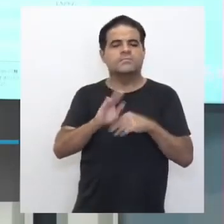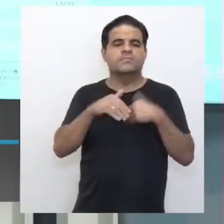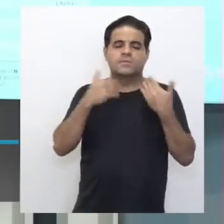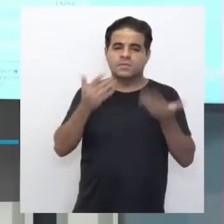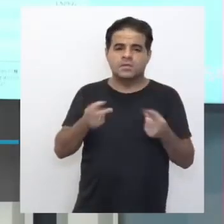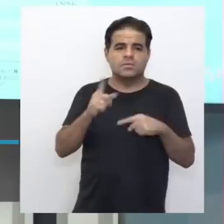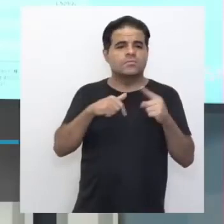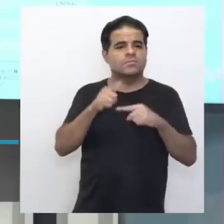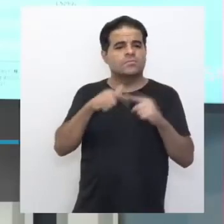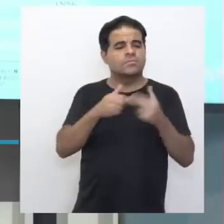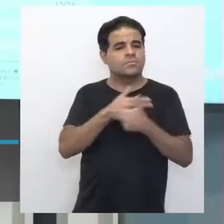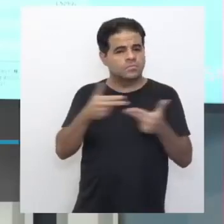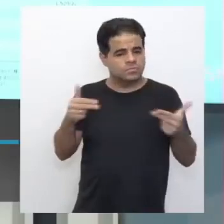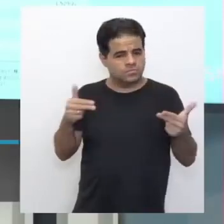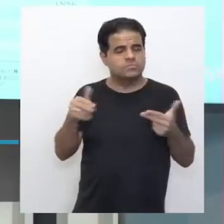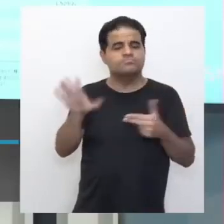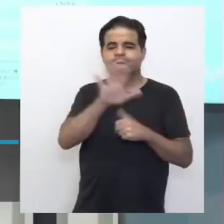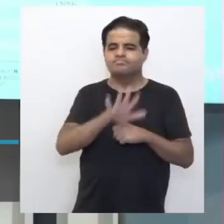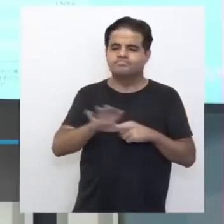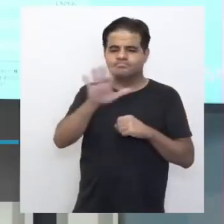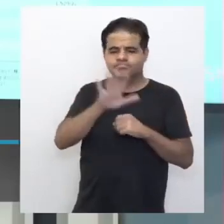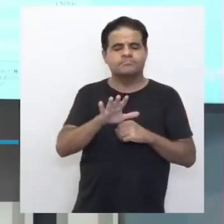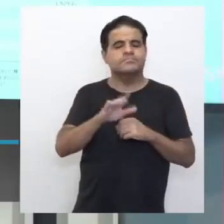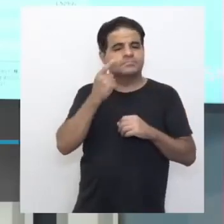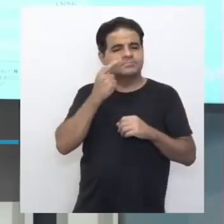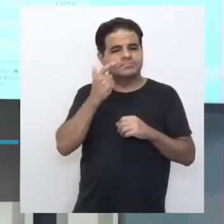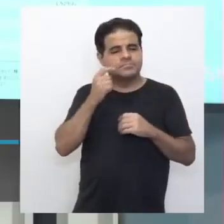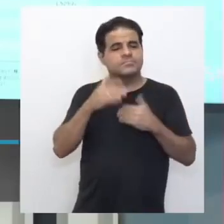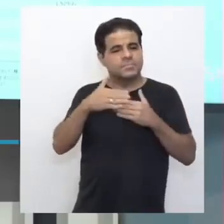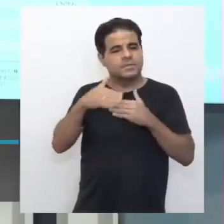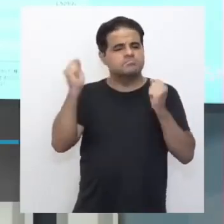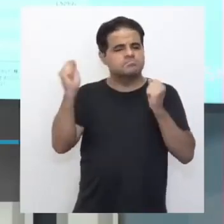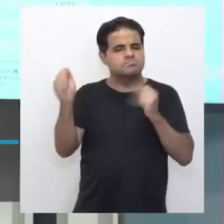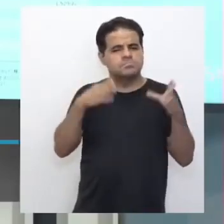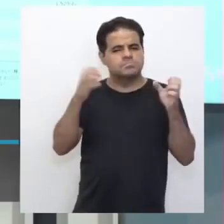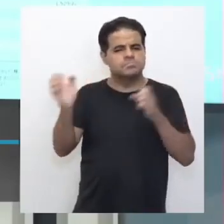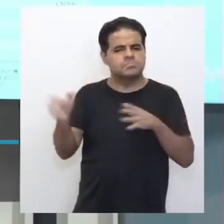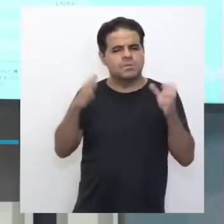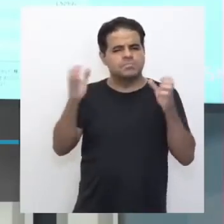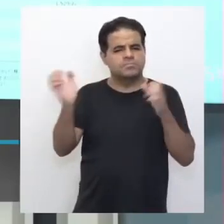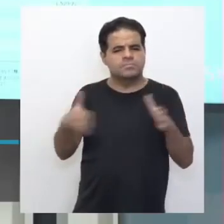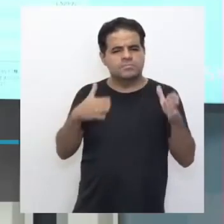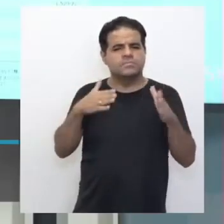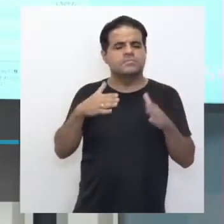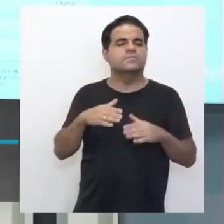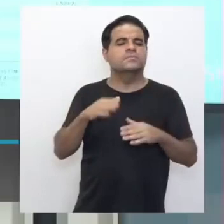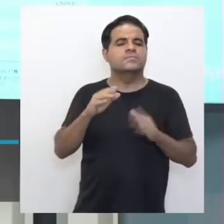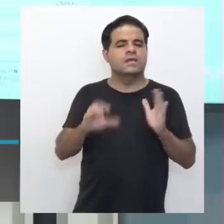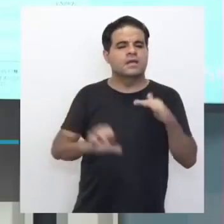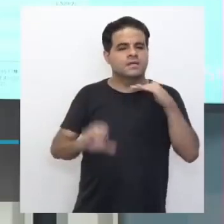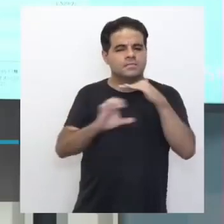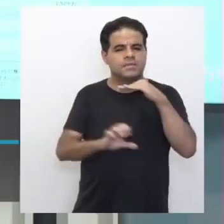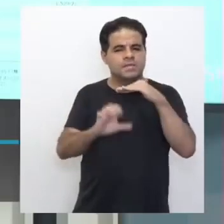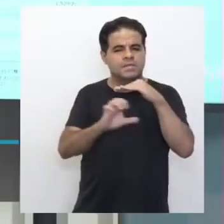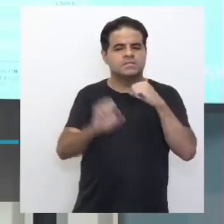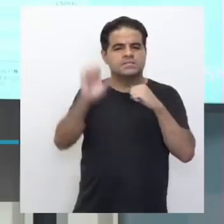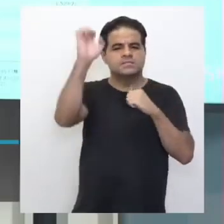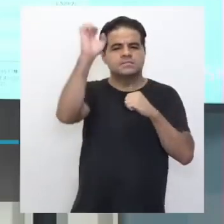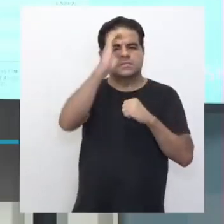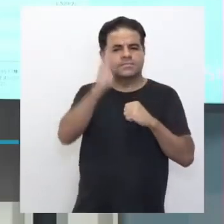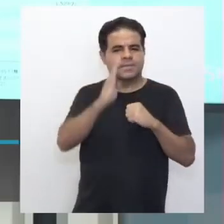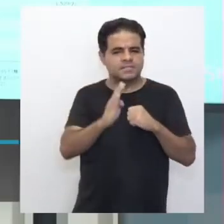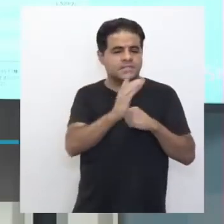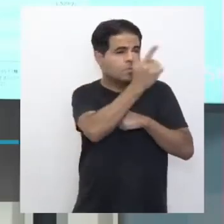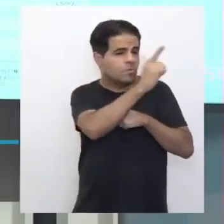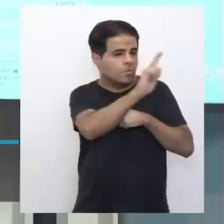e o produto nacional bruto, que aí se considera até a produção, né, da empresa brasileira, por exemplo, de